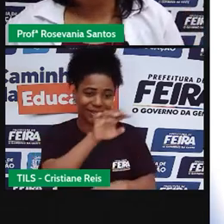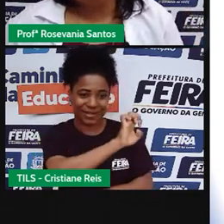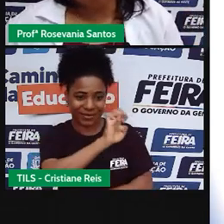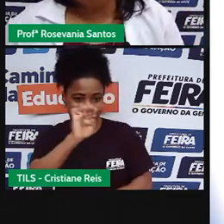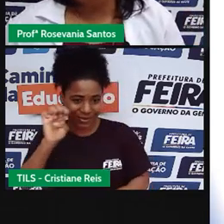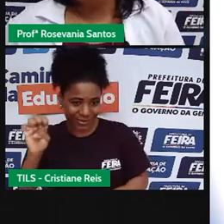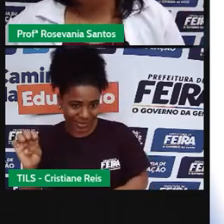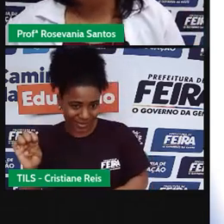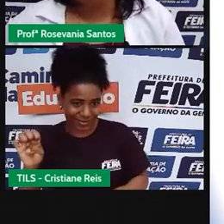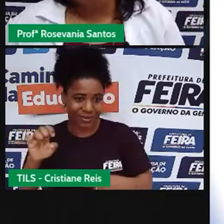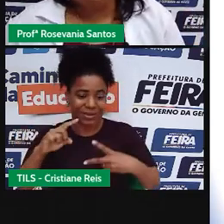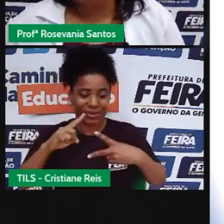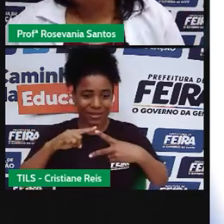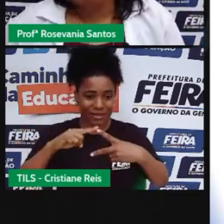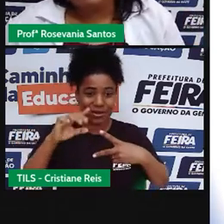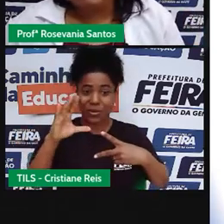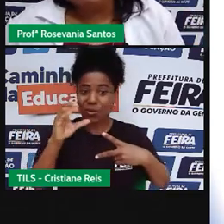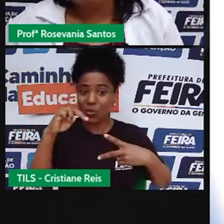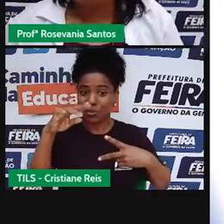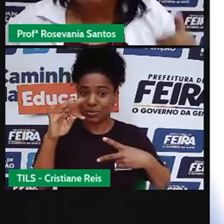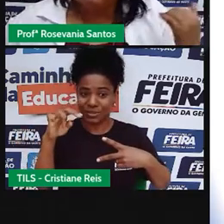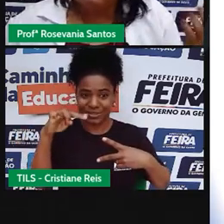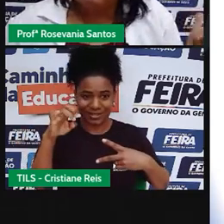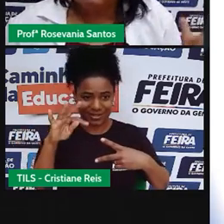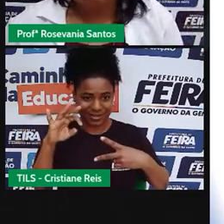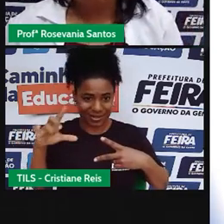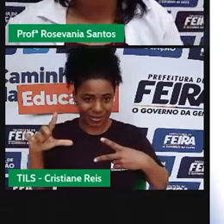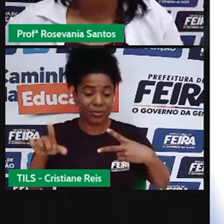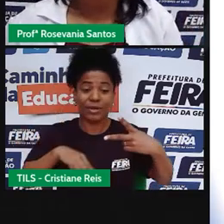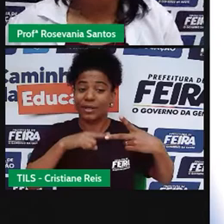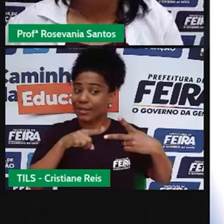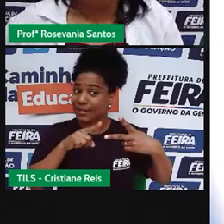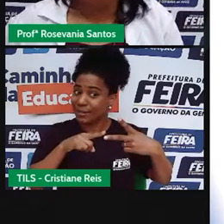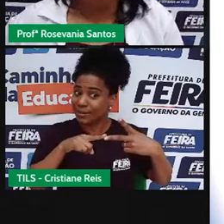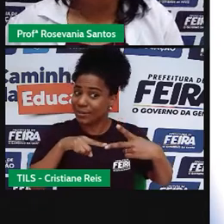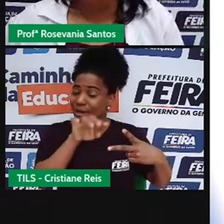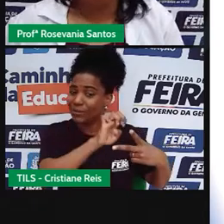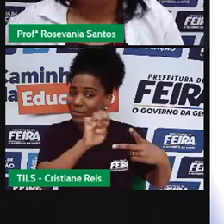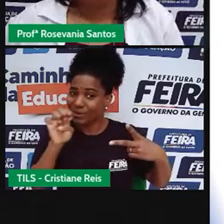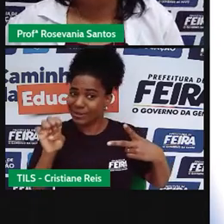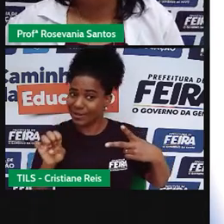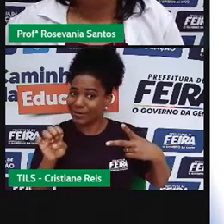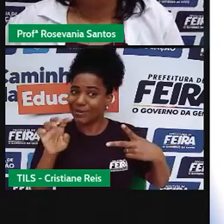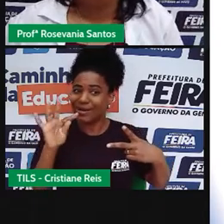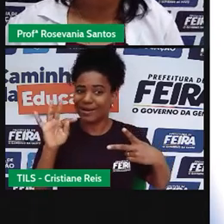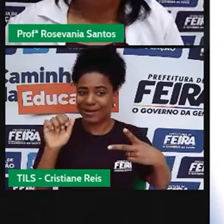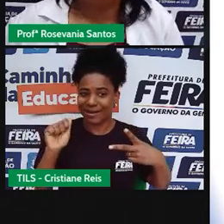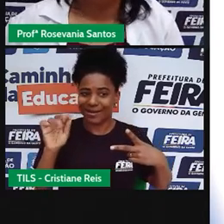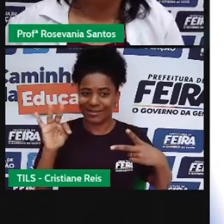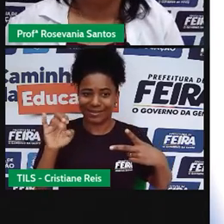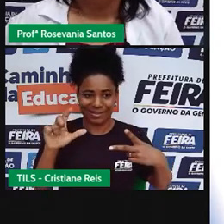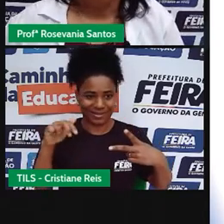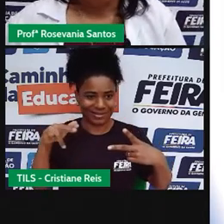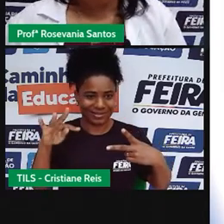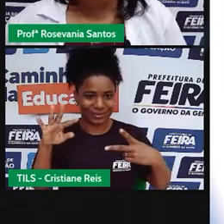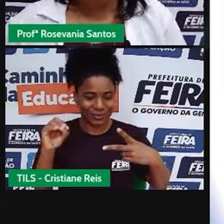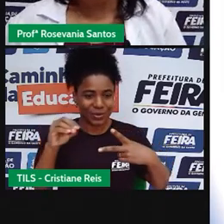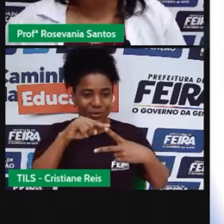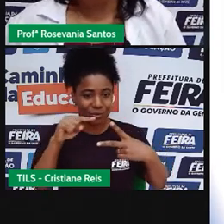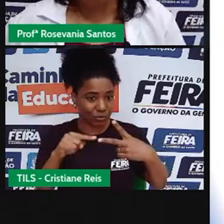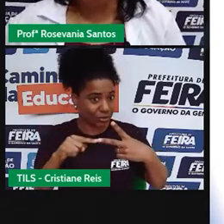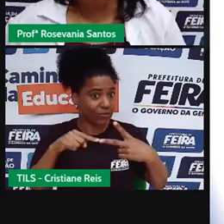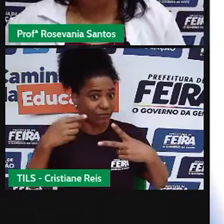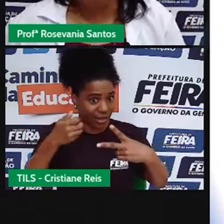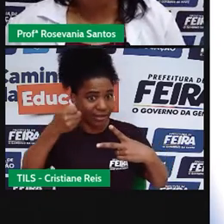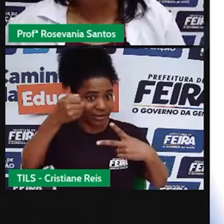equatorial atlântica, então são massas de ar, que a gente vai ver daqui a pouco, né, que o próprio nome já está dizendo, né, a massa de vento e tal, que